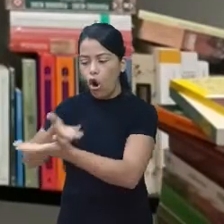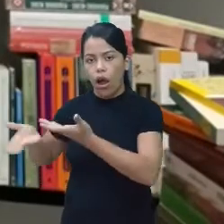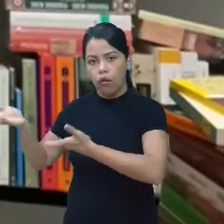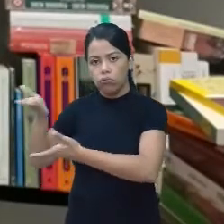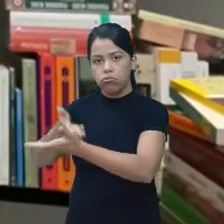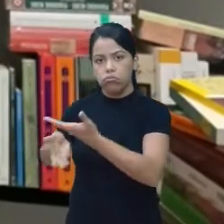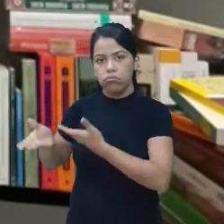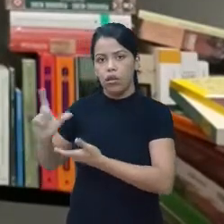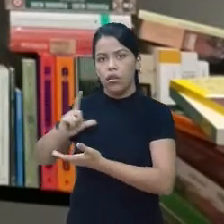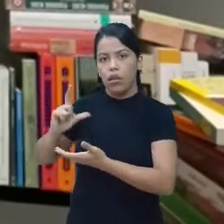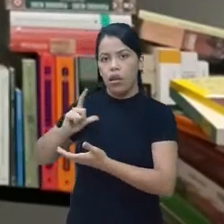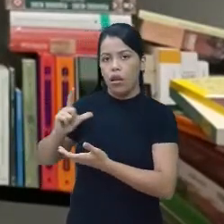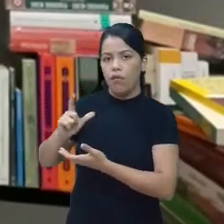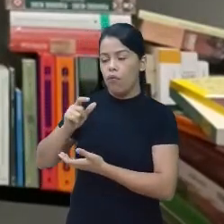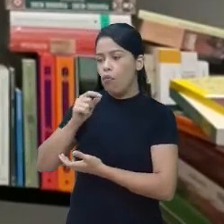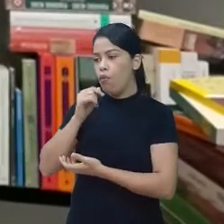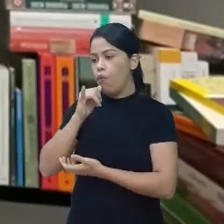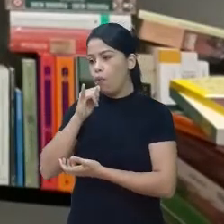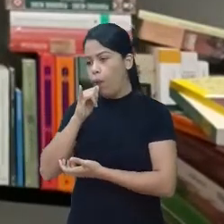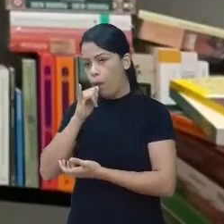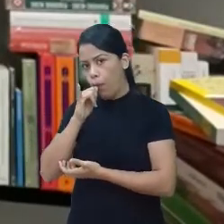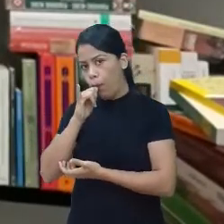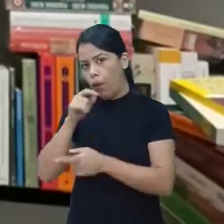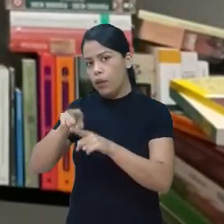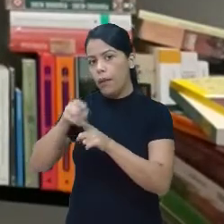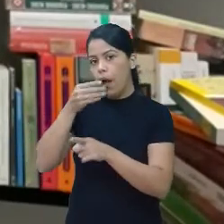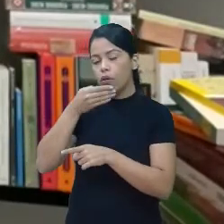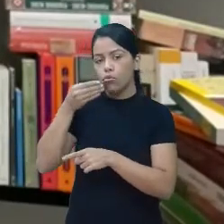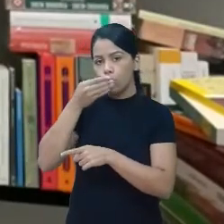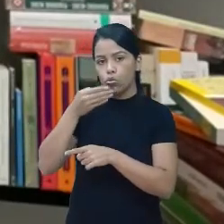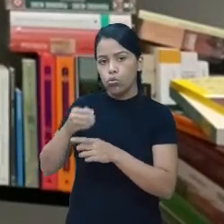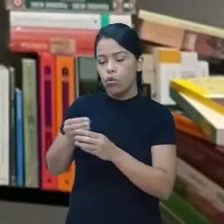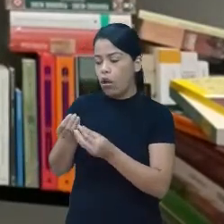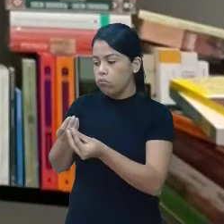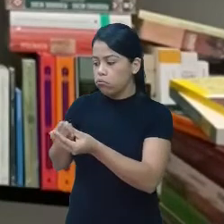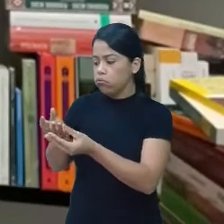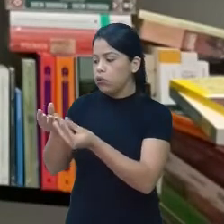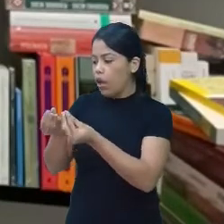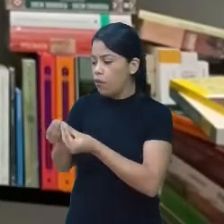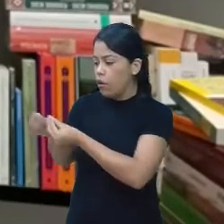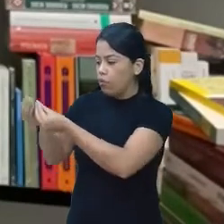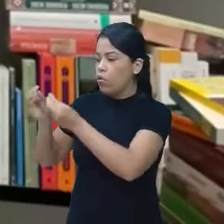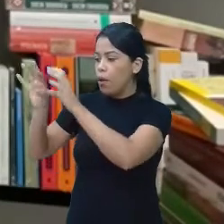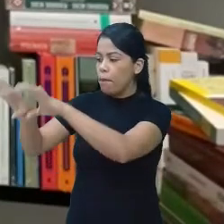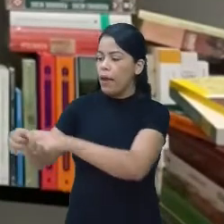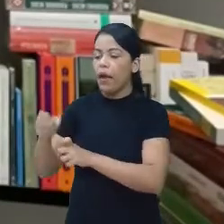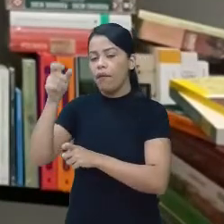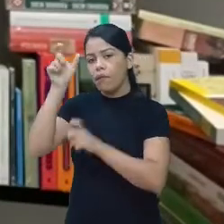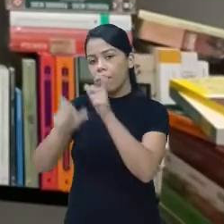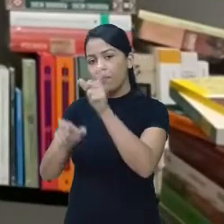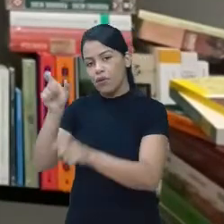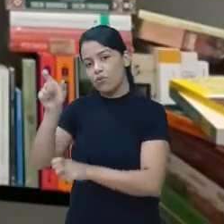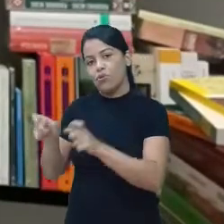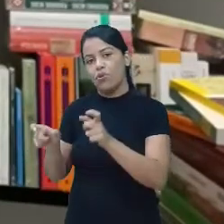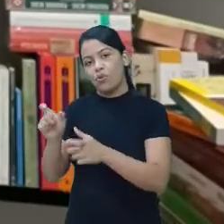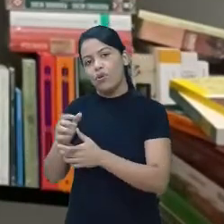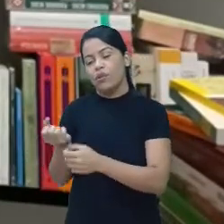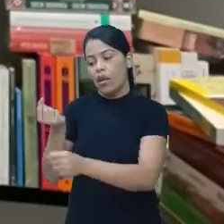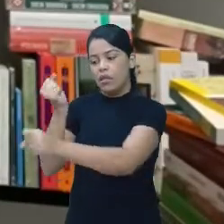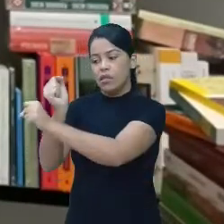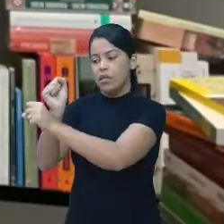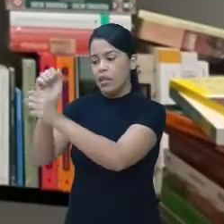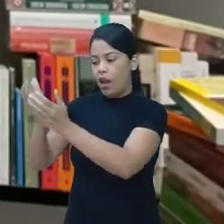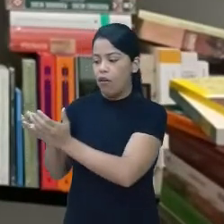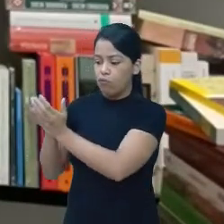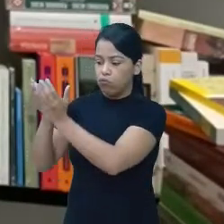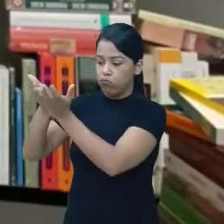por cachaça, fumo e açúcar. A gente tem que pensar também que essas pessoas vinham, né, muitas vezes do